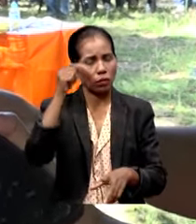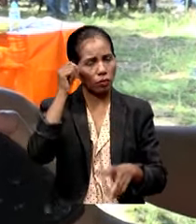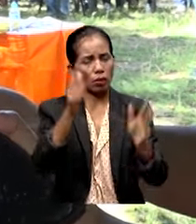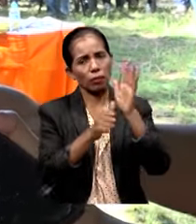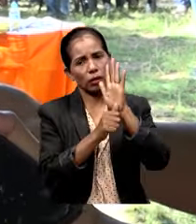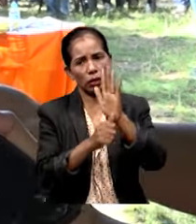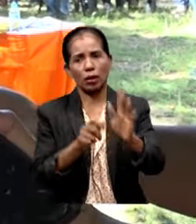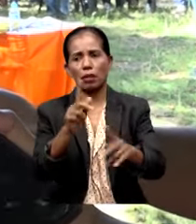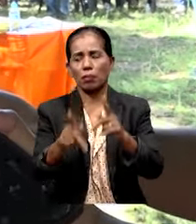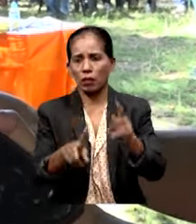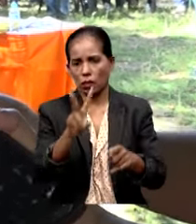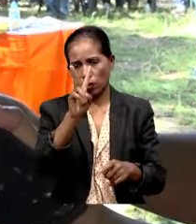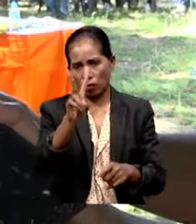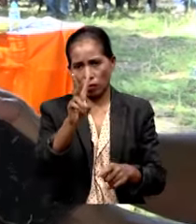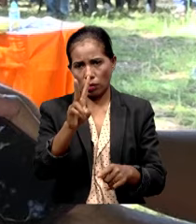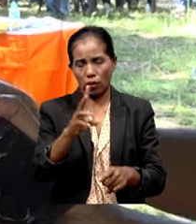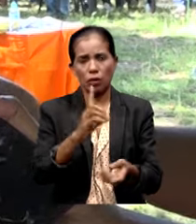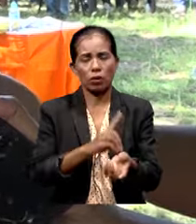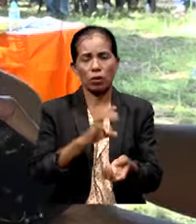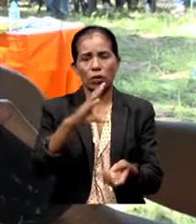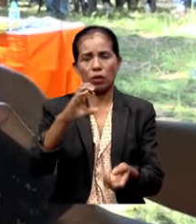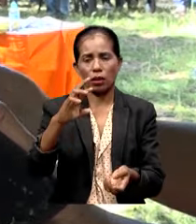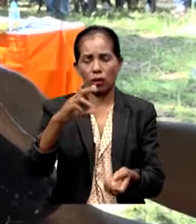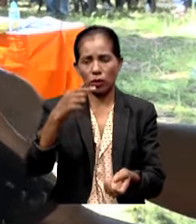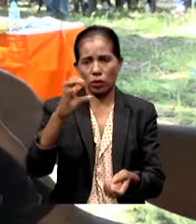rua Dr. Sérgio Ornai